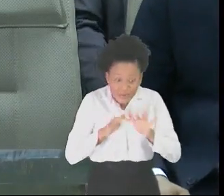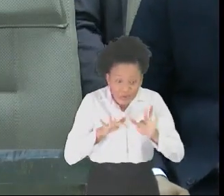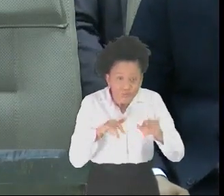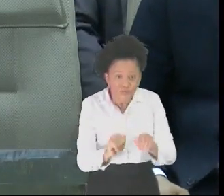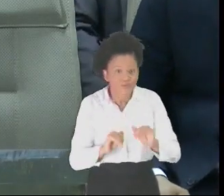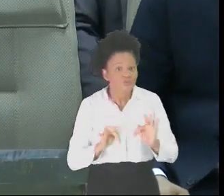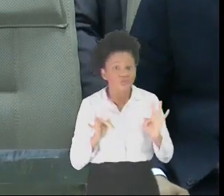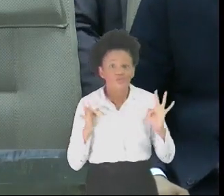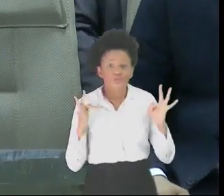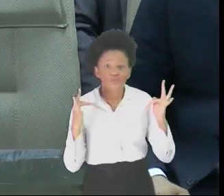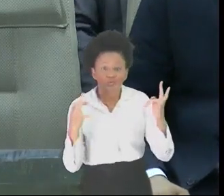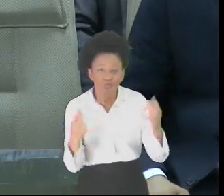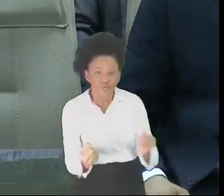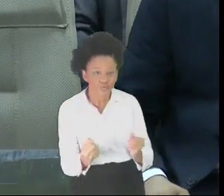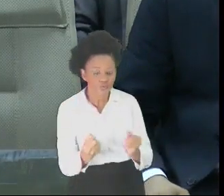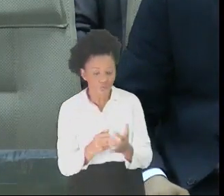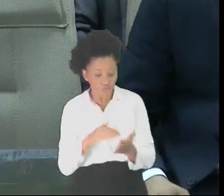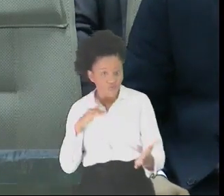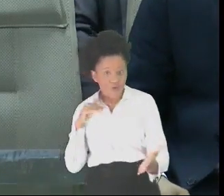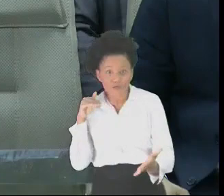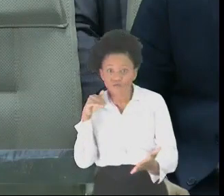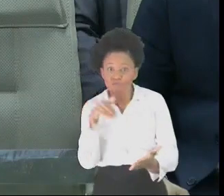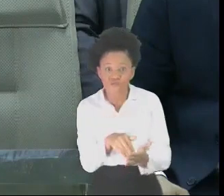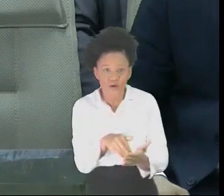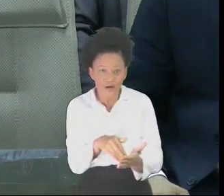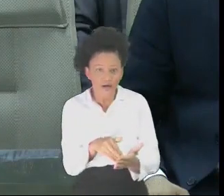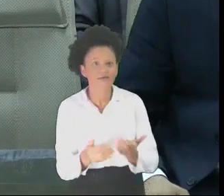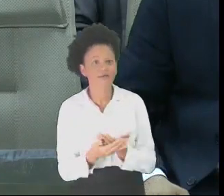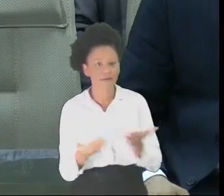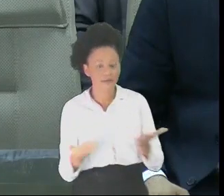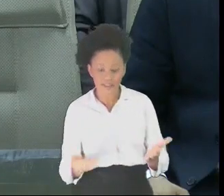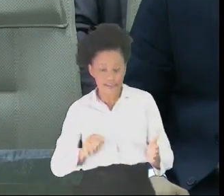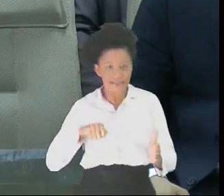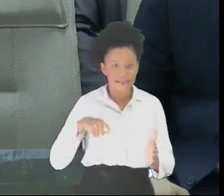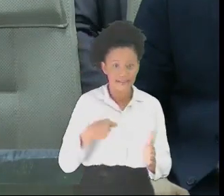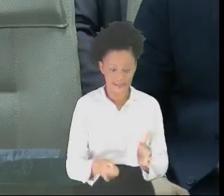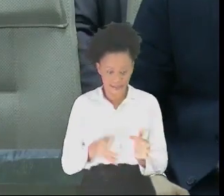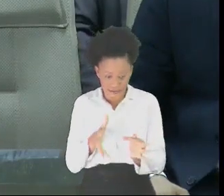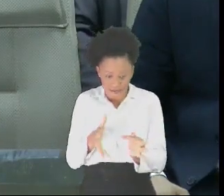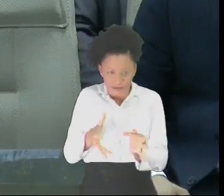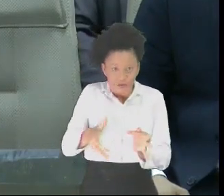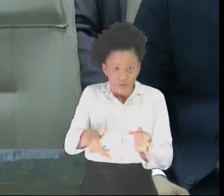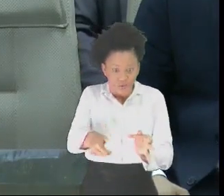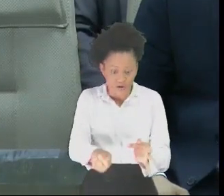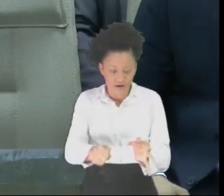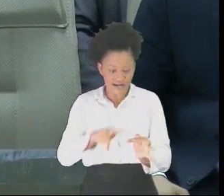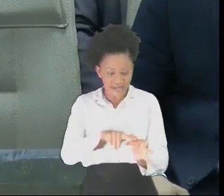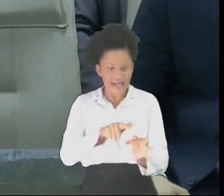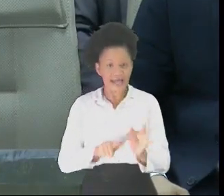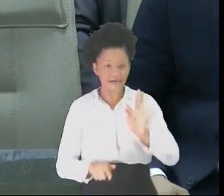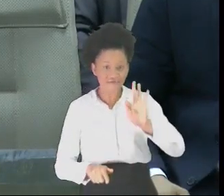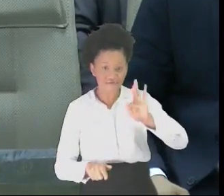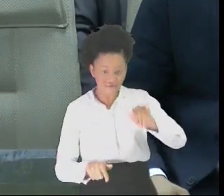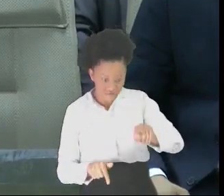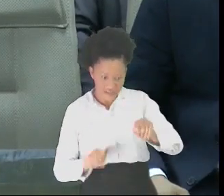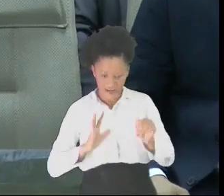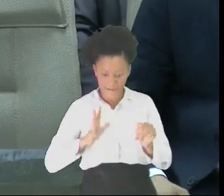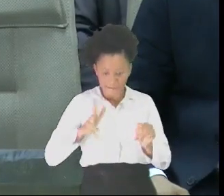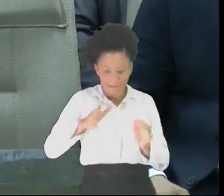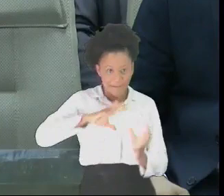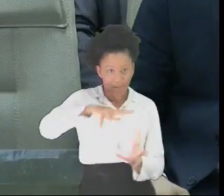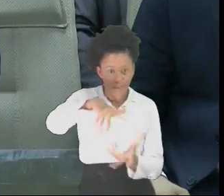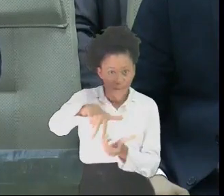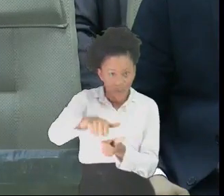for referente aos últimos tempos, é chamado de escatologia. E, meus